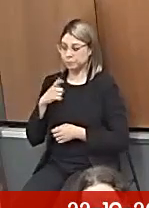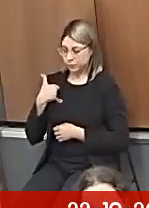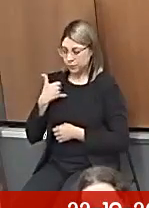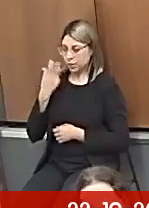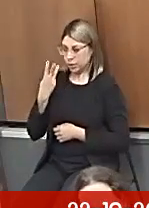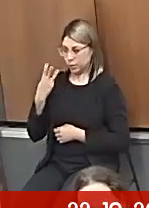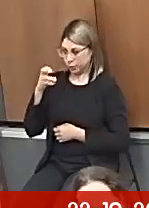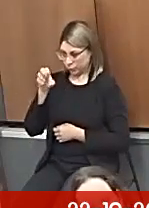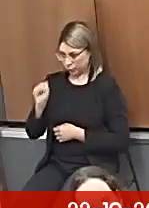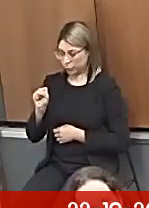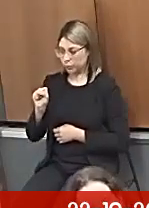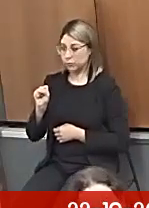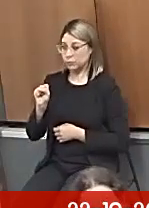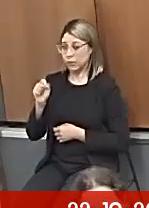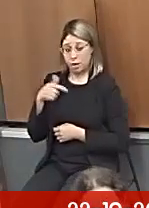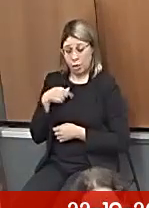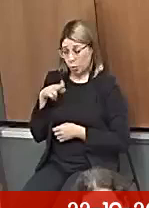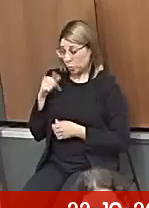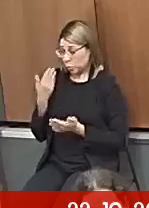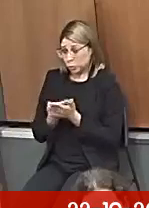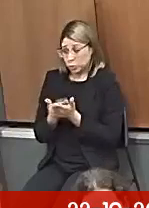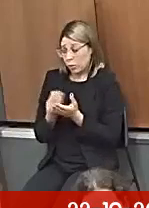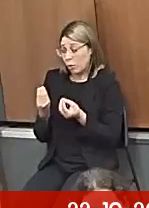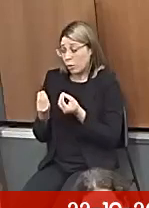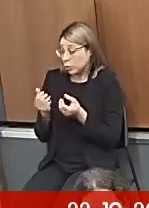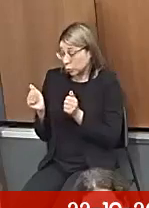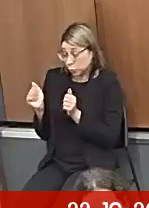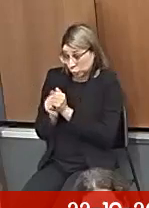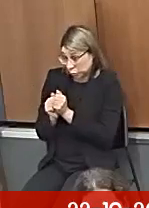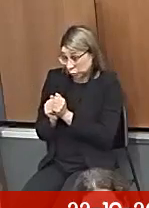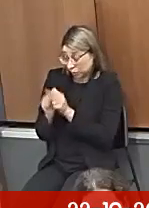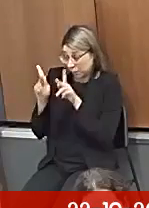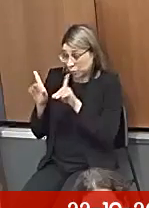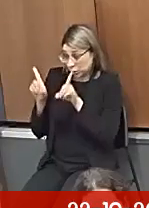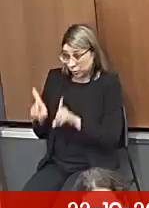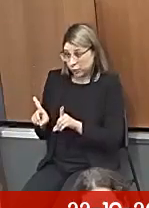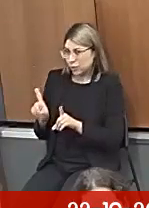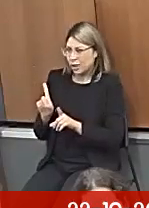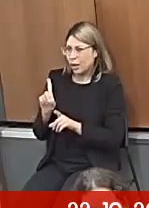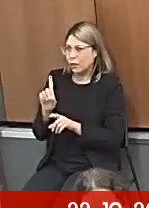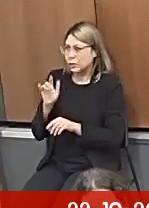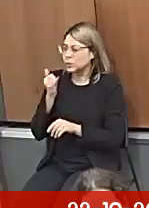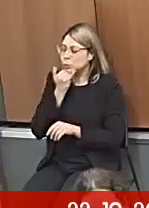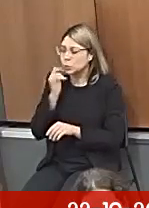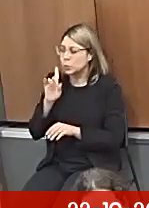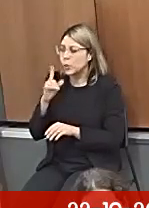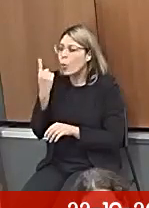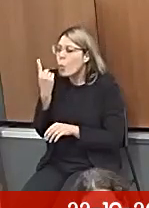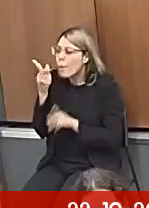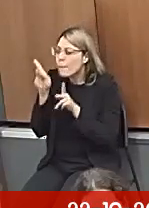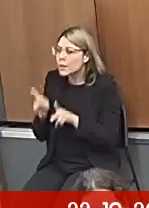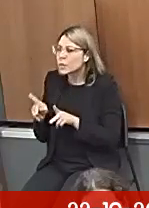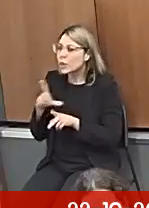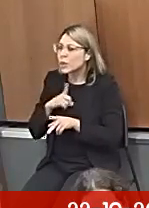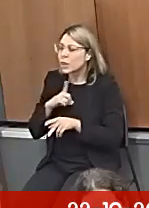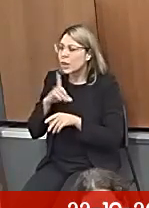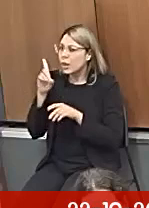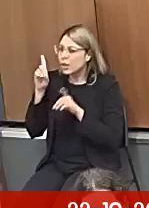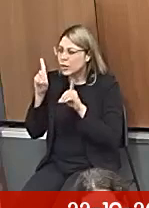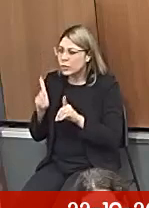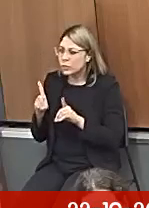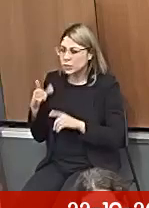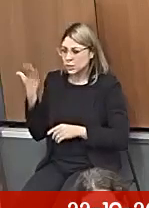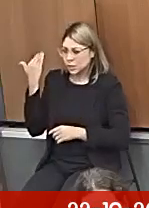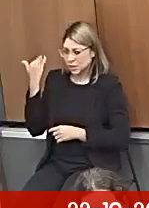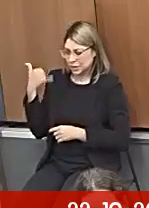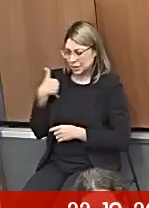38 anos de idade, eu nunca estudei com uma criança com deficiência, não salvo, eu estudei com uma pessoa com deficiência quando eu